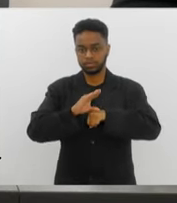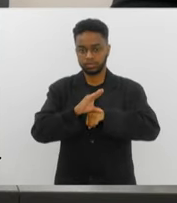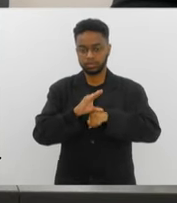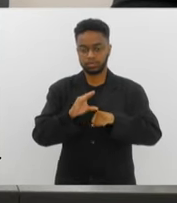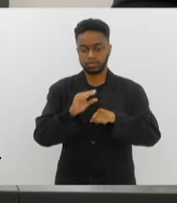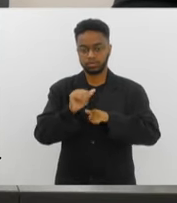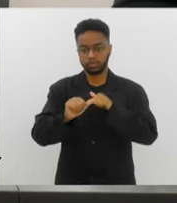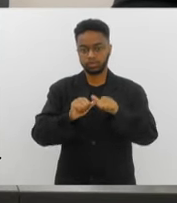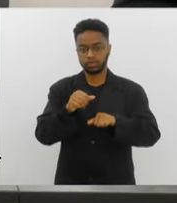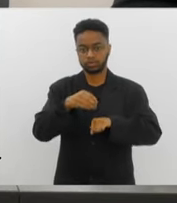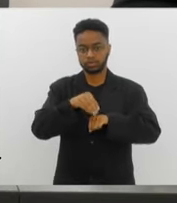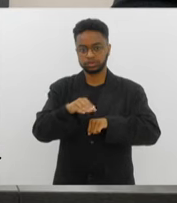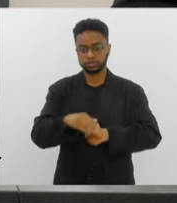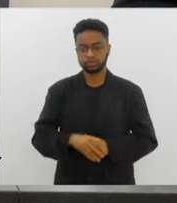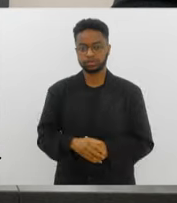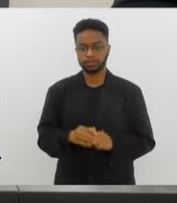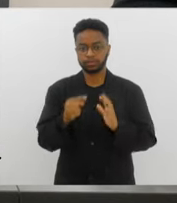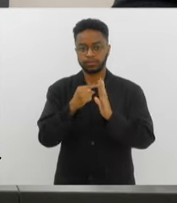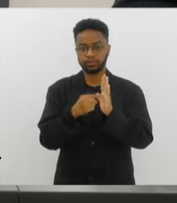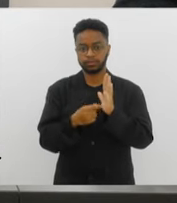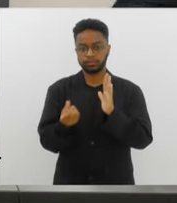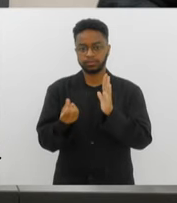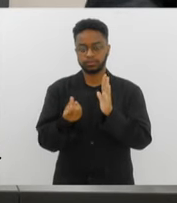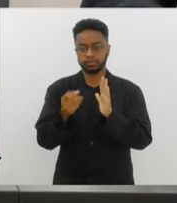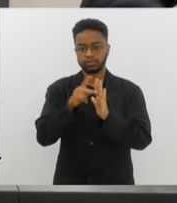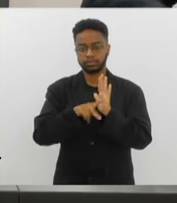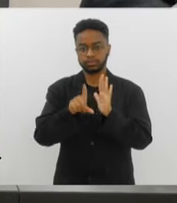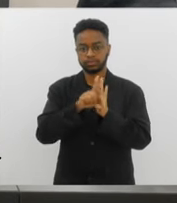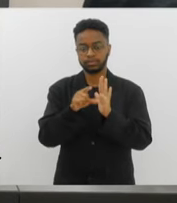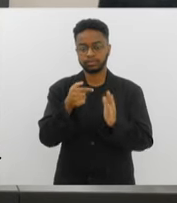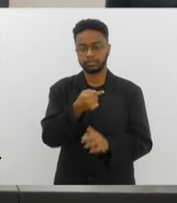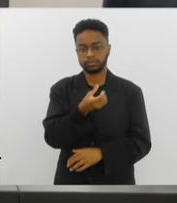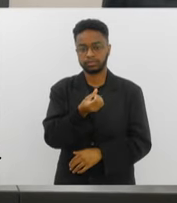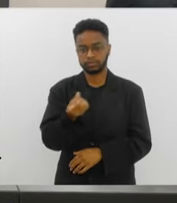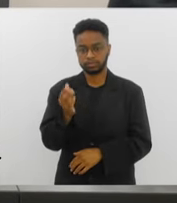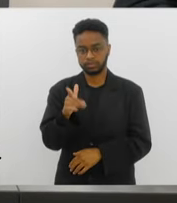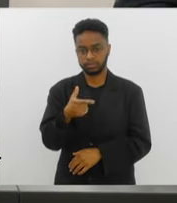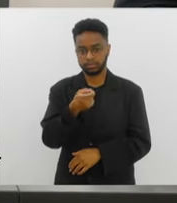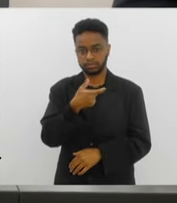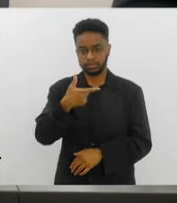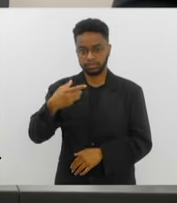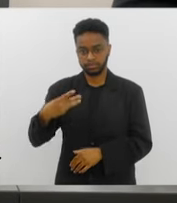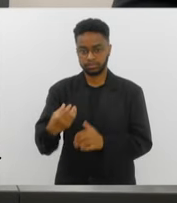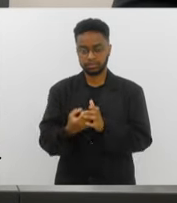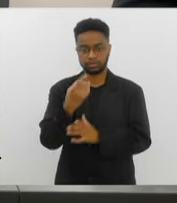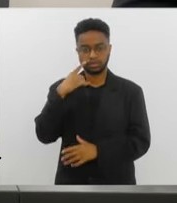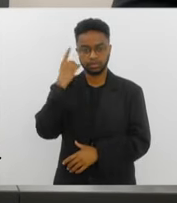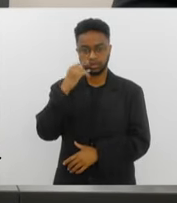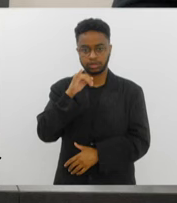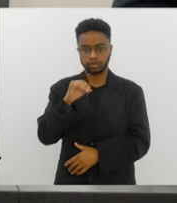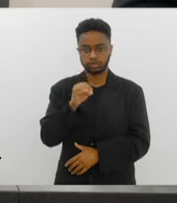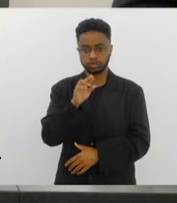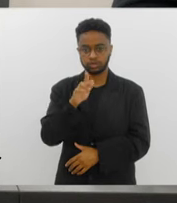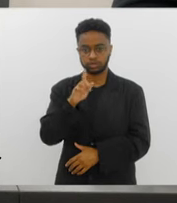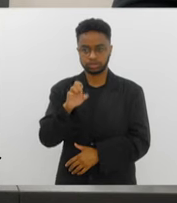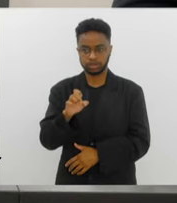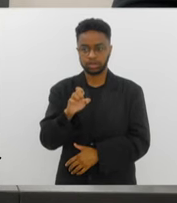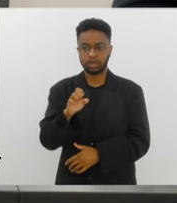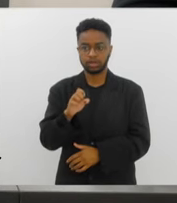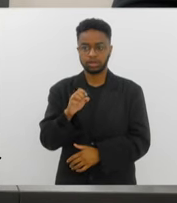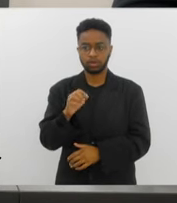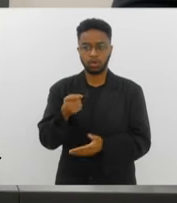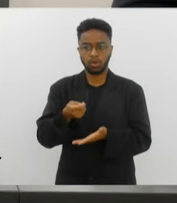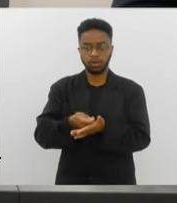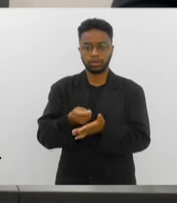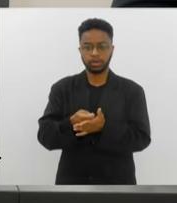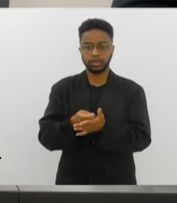indicação. Item 6 da pauta. Projeto de lei 766 de 23, de autoria do deputado Jorge Felipe Neto, que autoriza o Poder Executivo a incluir no currículo da